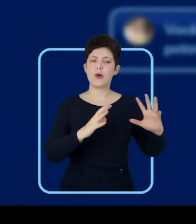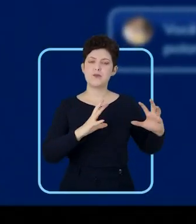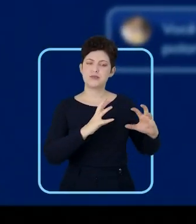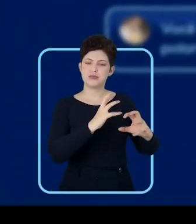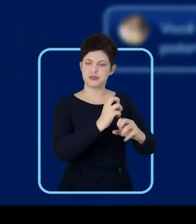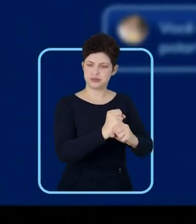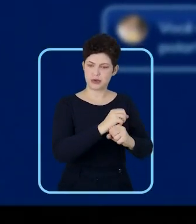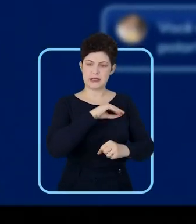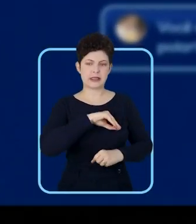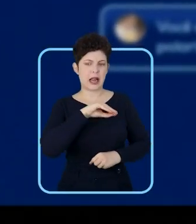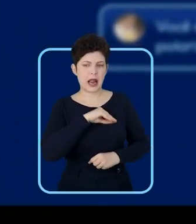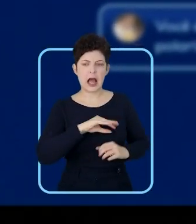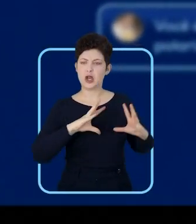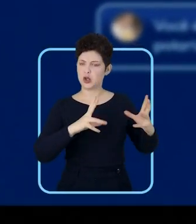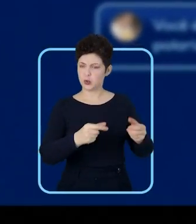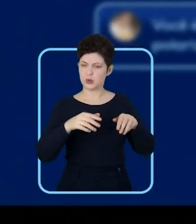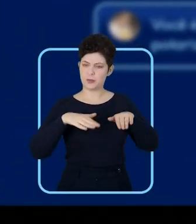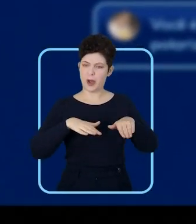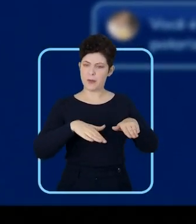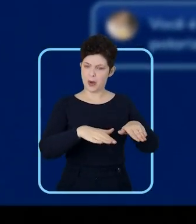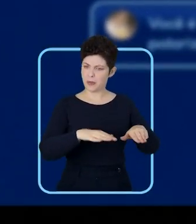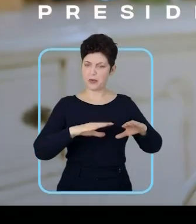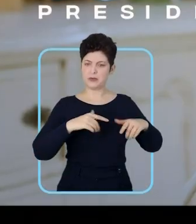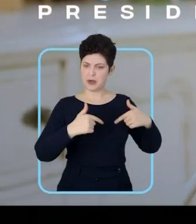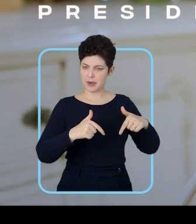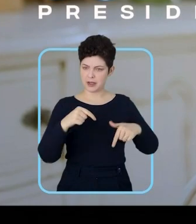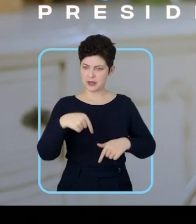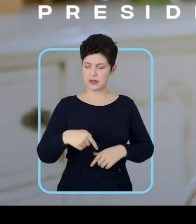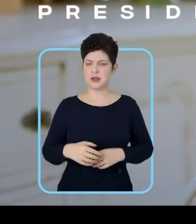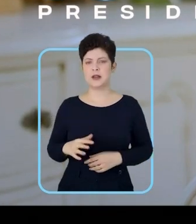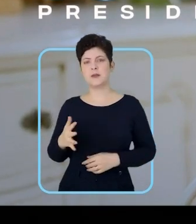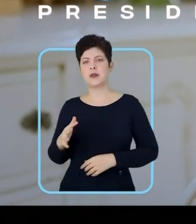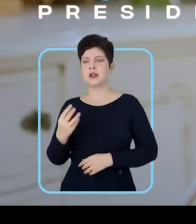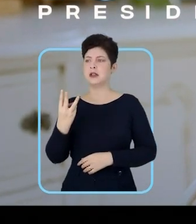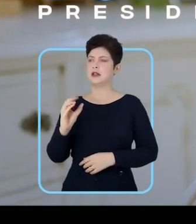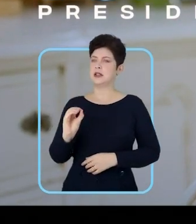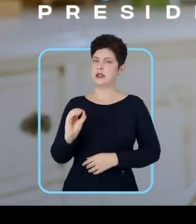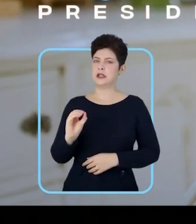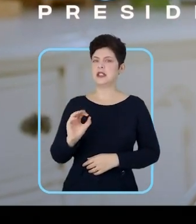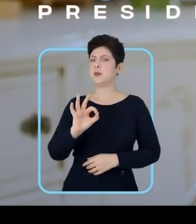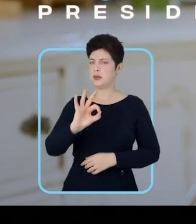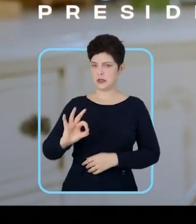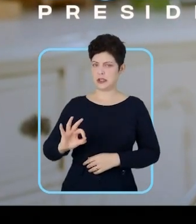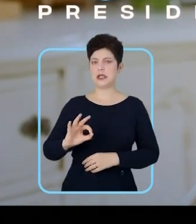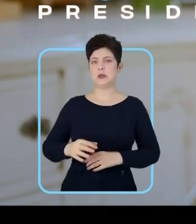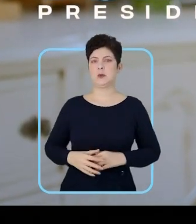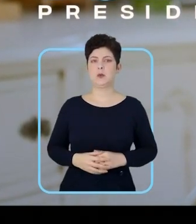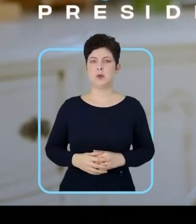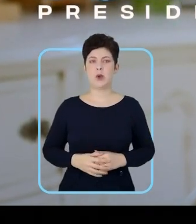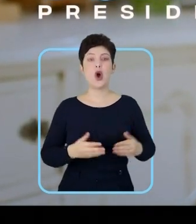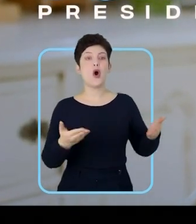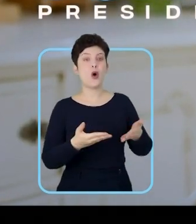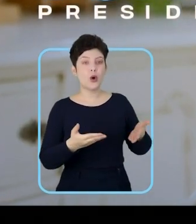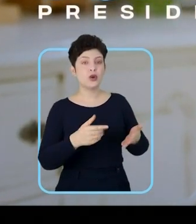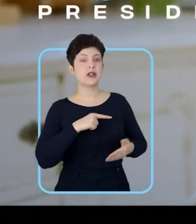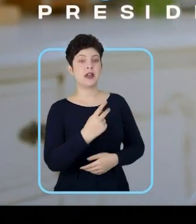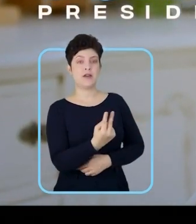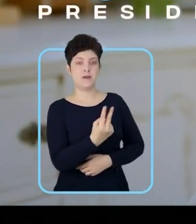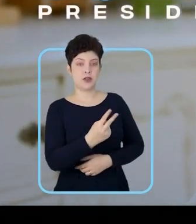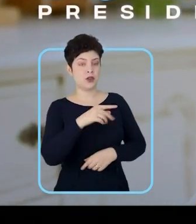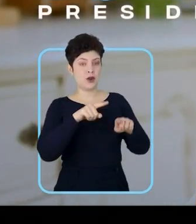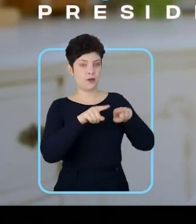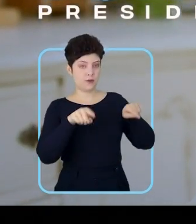Lula, você é a favor ou contra? Eu sou absolutamente contra o PT e contra o Lula, o seu maior